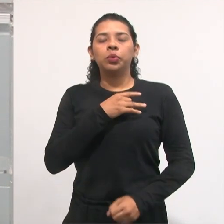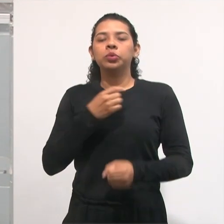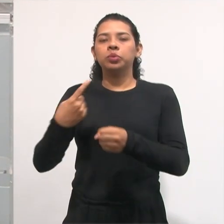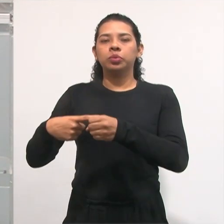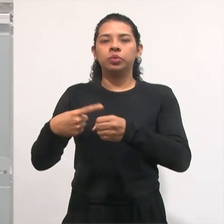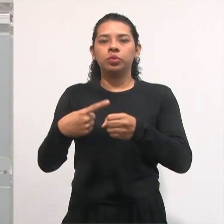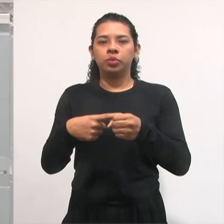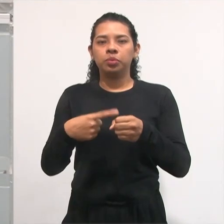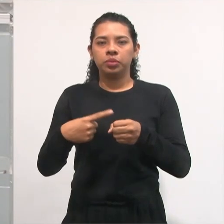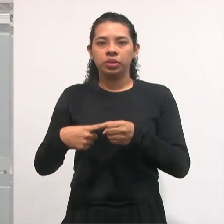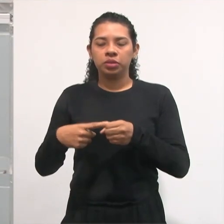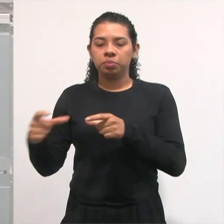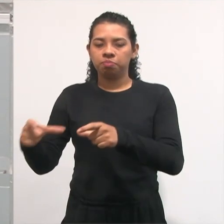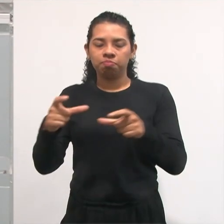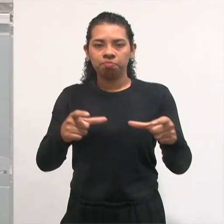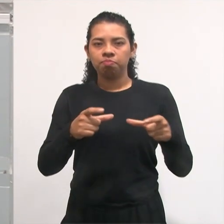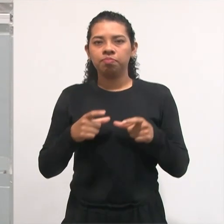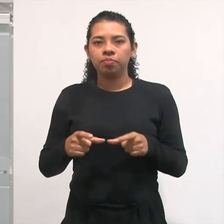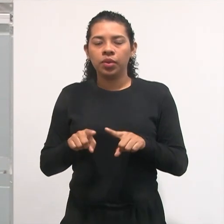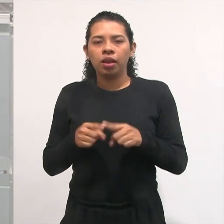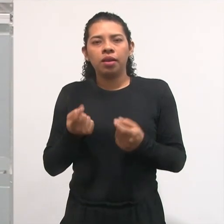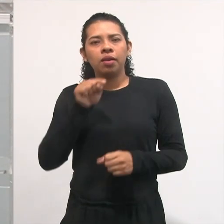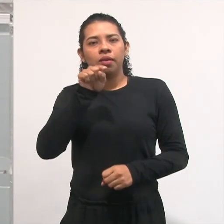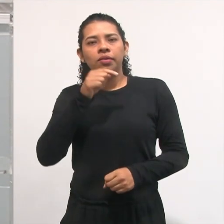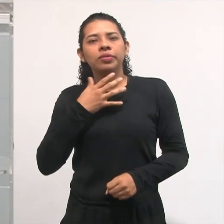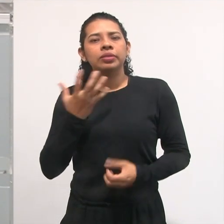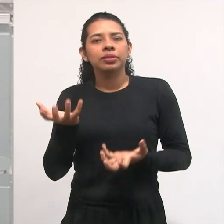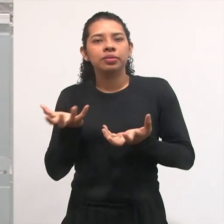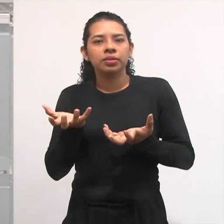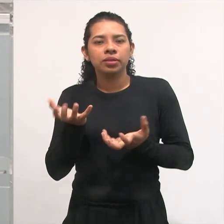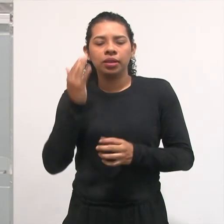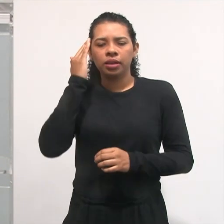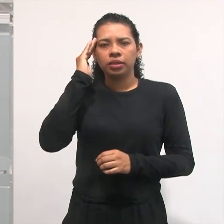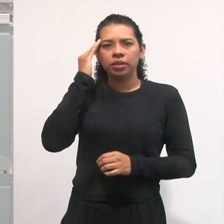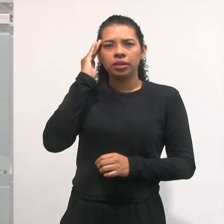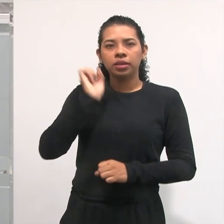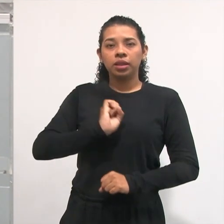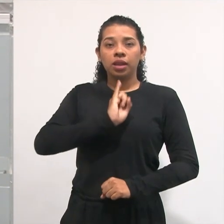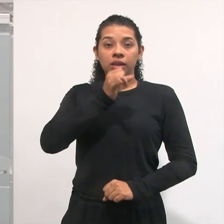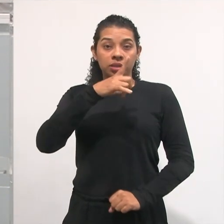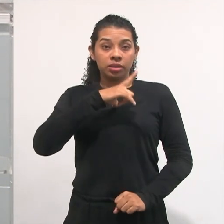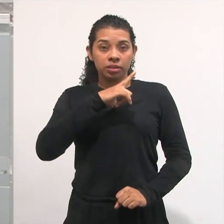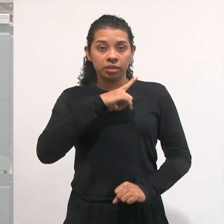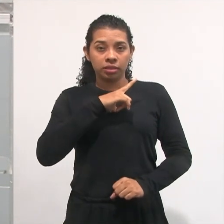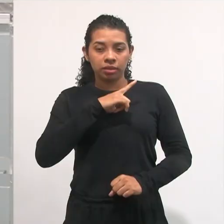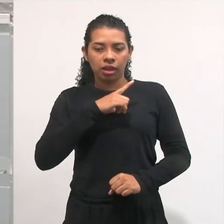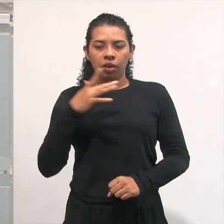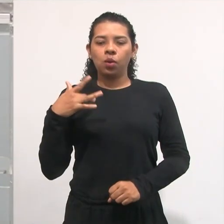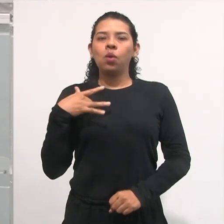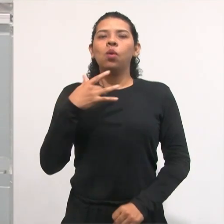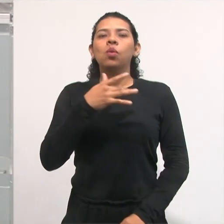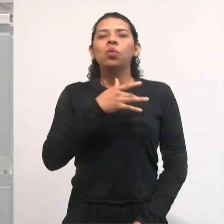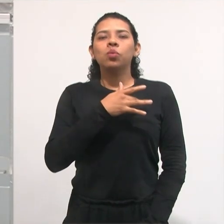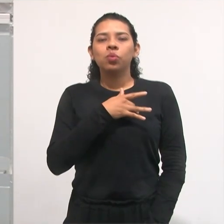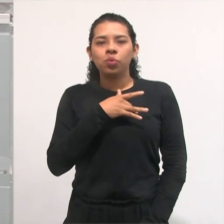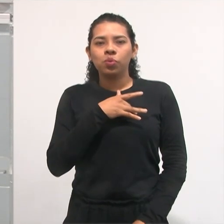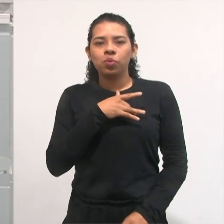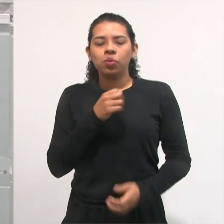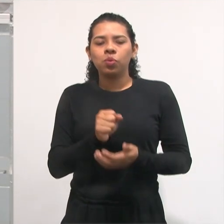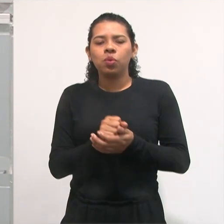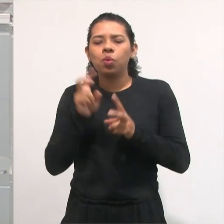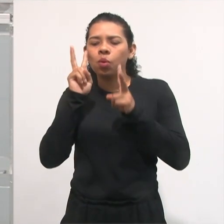no município X você tem um posto de saúde e você quer saber se aquele posto de saúde, né, tem um atendimento perfeito para a comunidade ou identificar